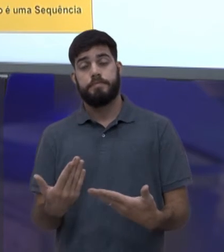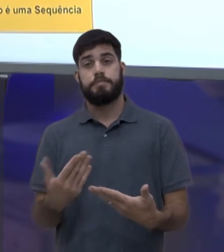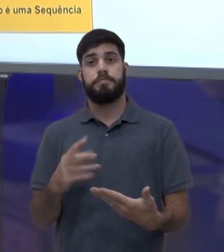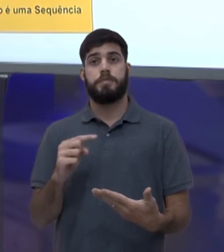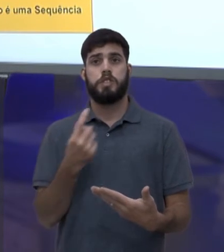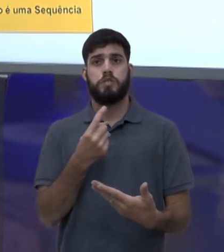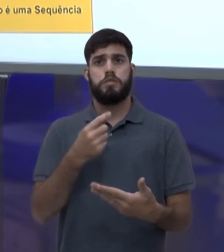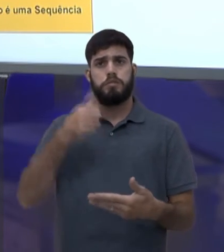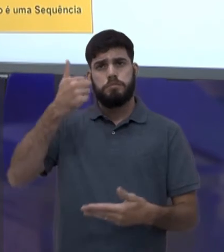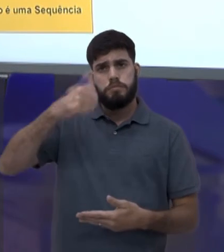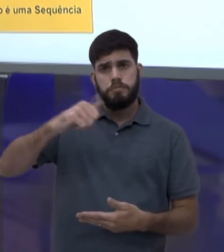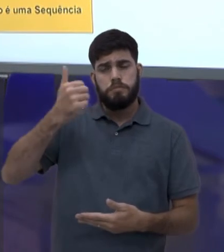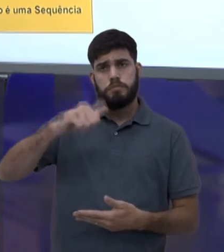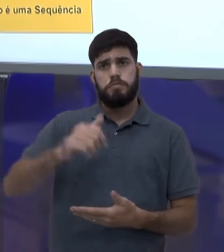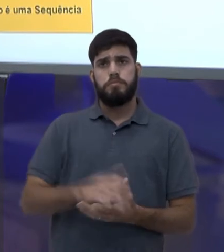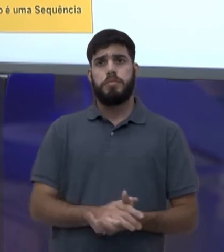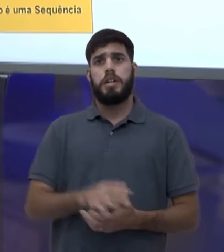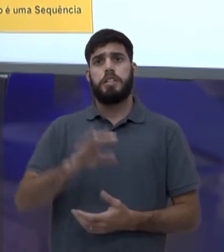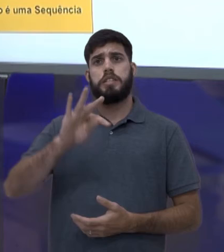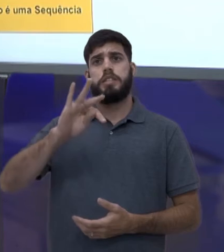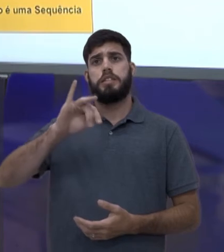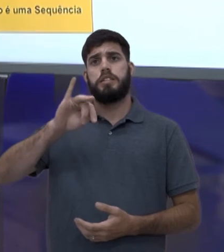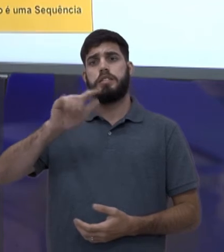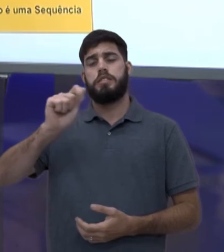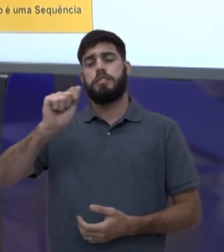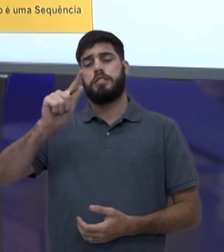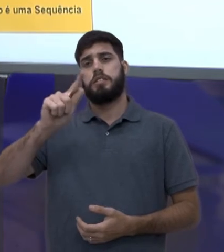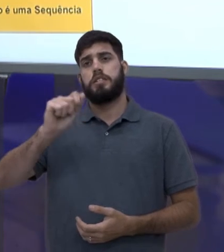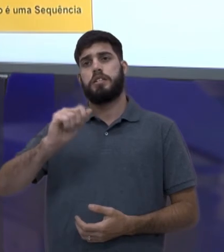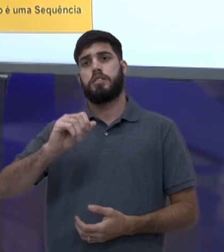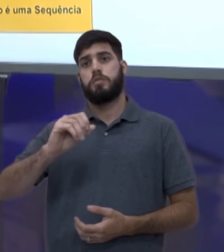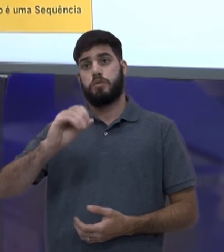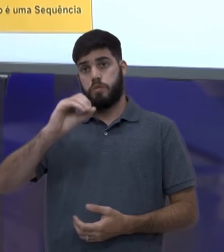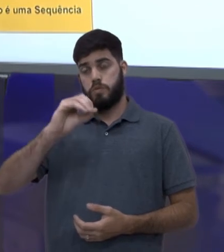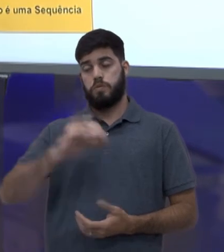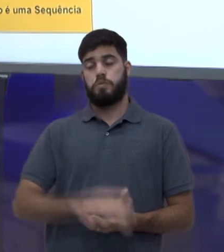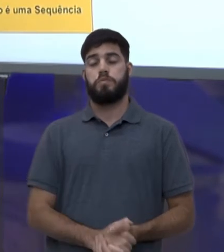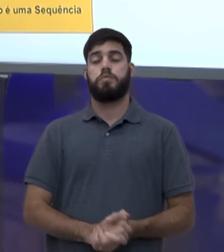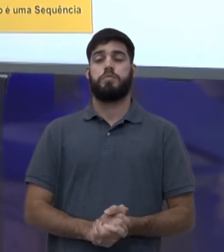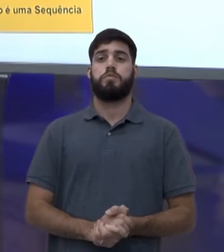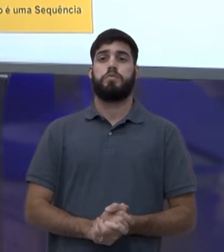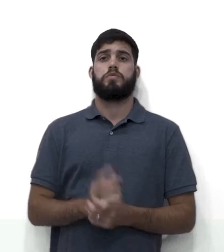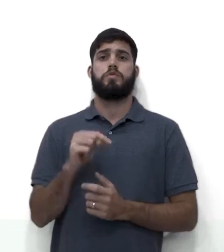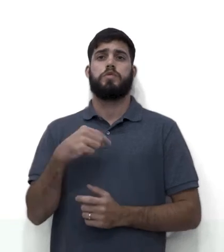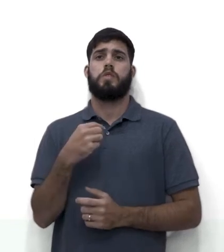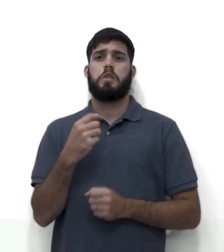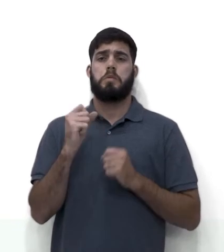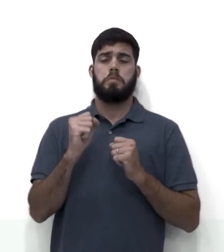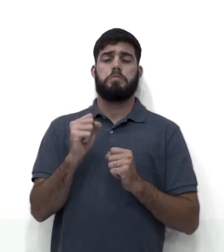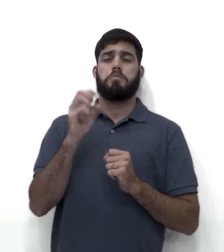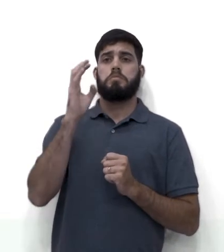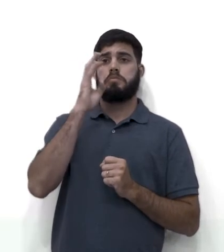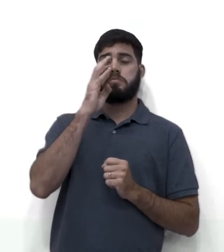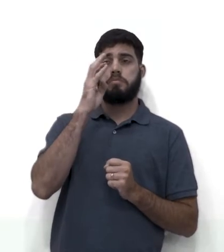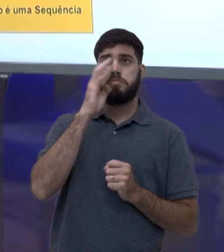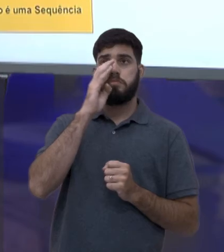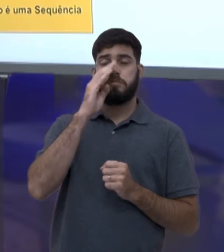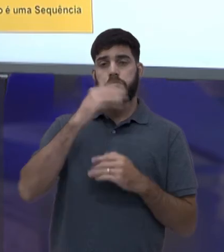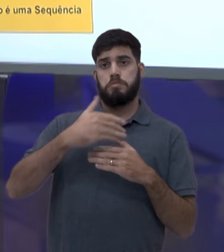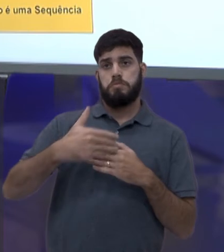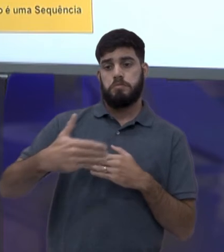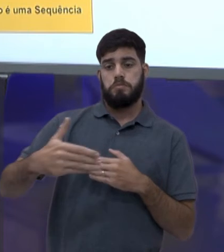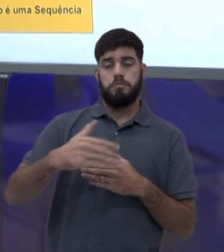essa sequência figural para Tiago. A gente pode observar o quê? Podemos observar que ela é uma sequência